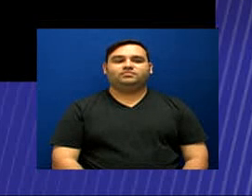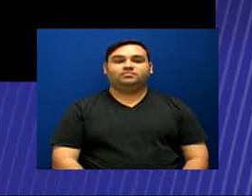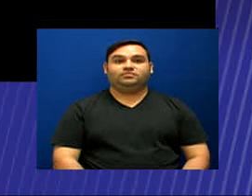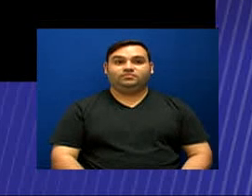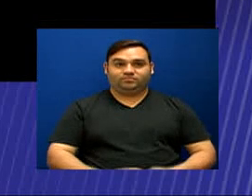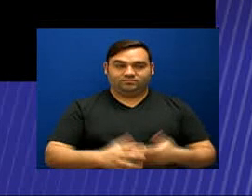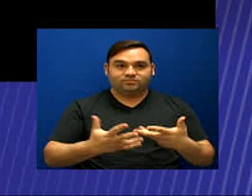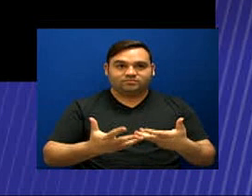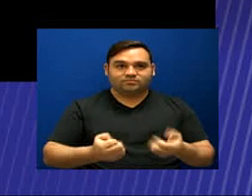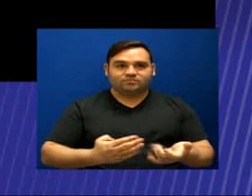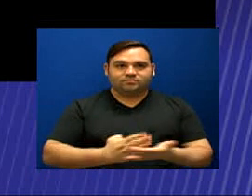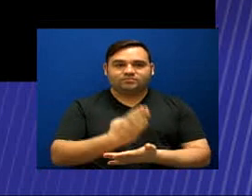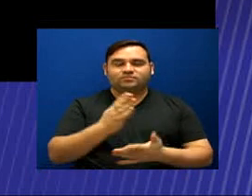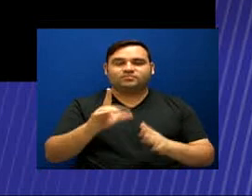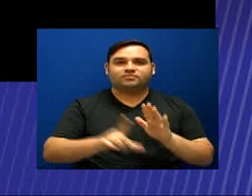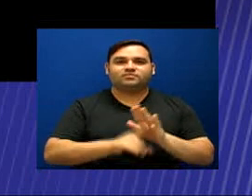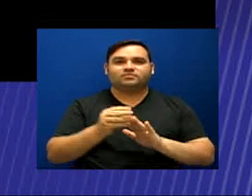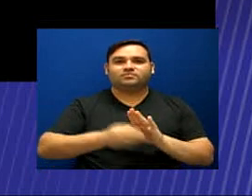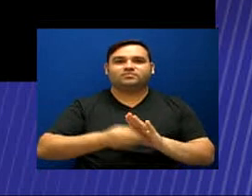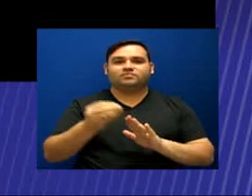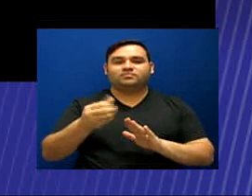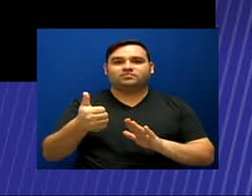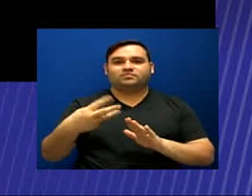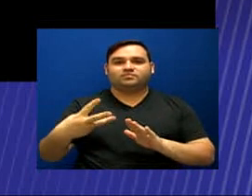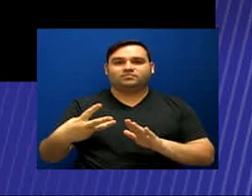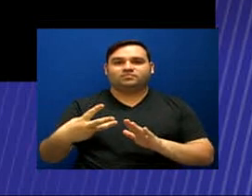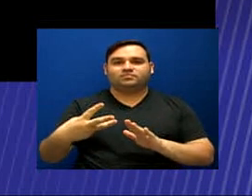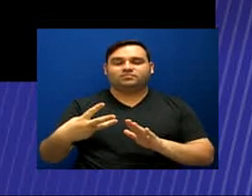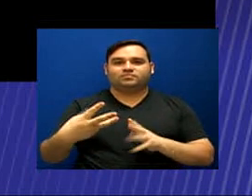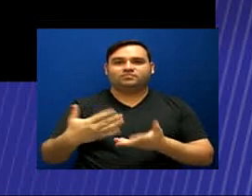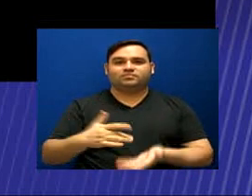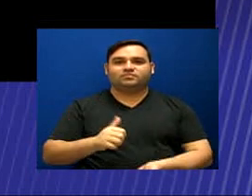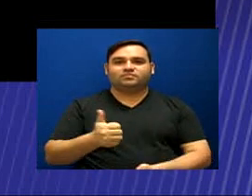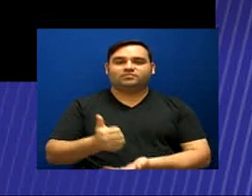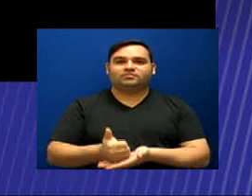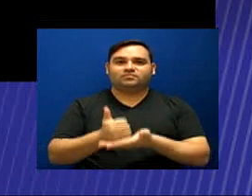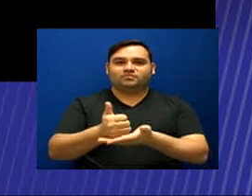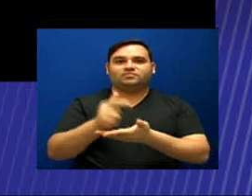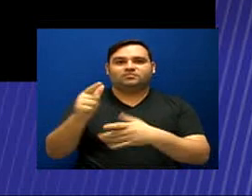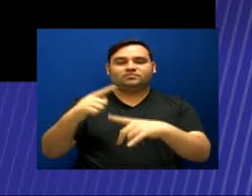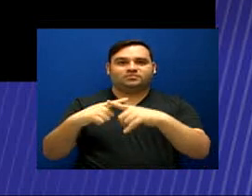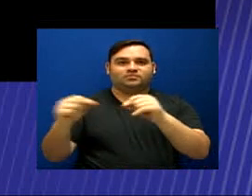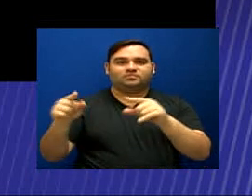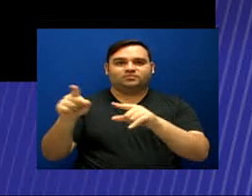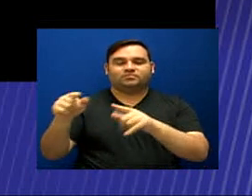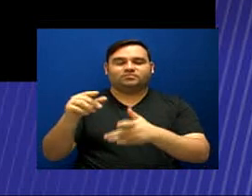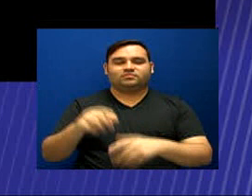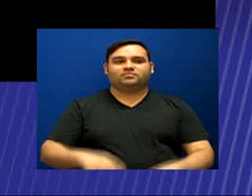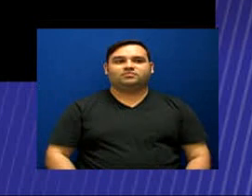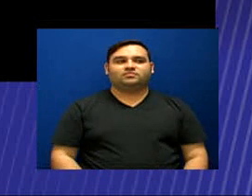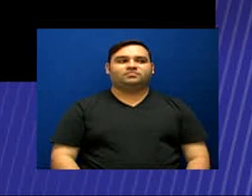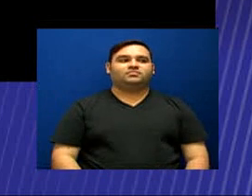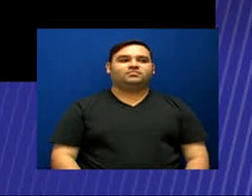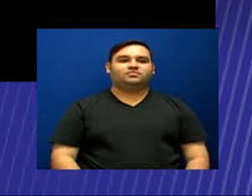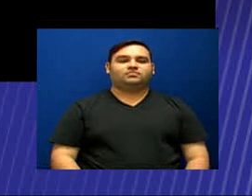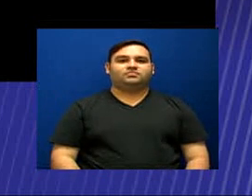Fica aprovado o cargo e a emenda por 13 votos favoráveis do assessor em Brasília.